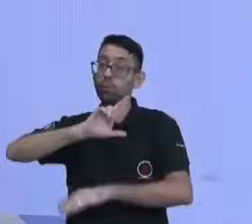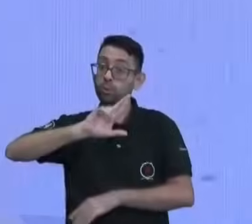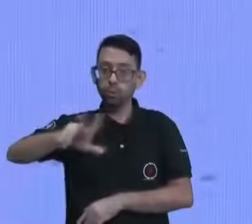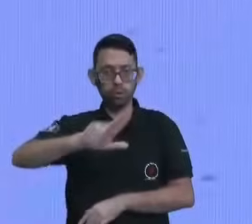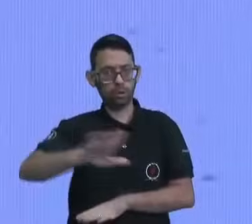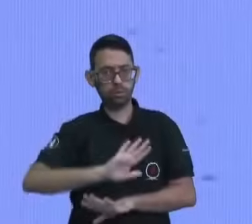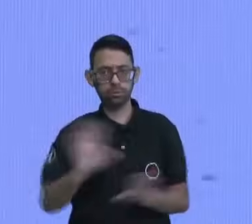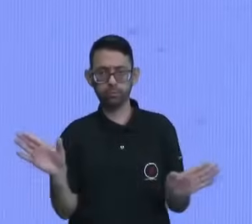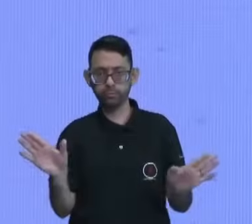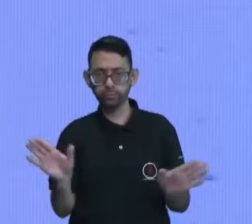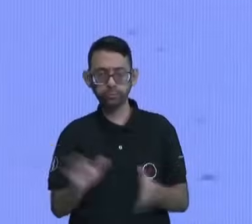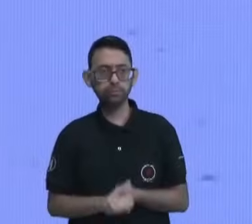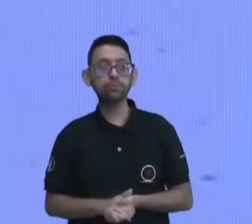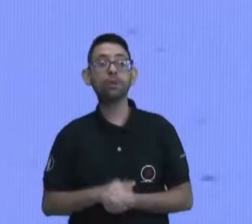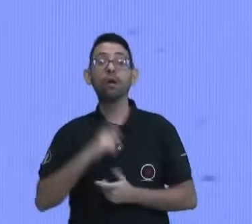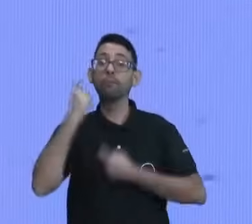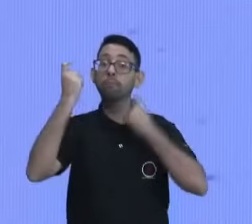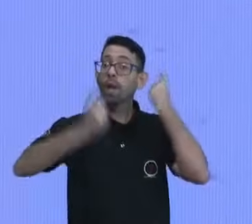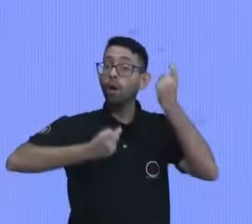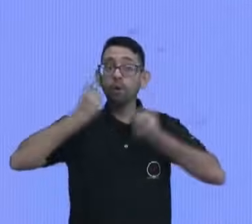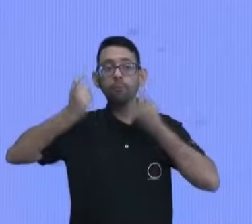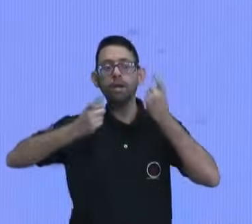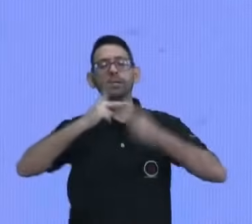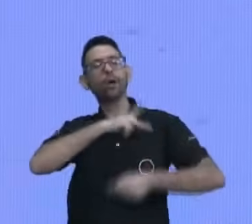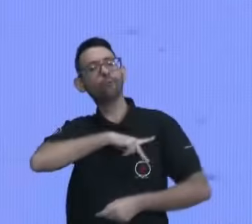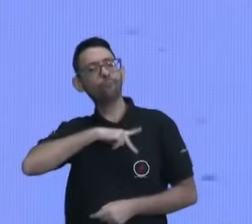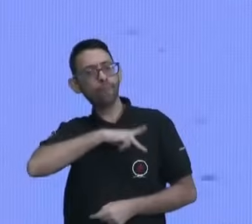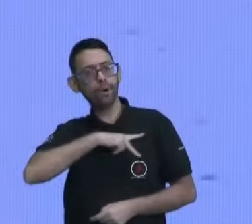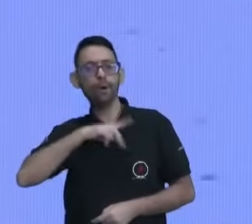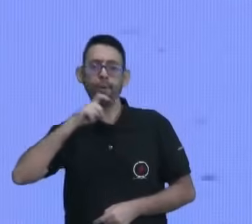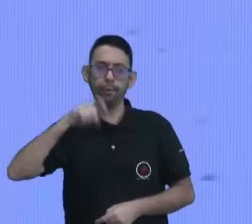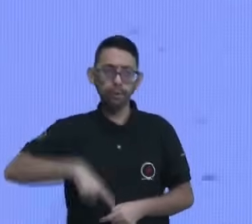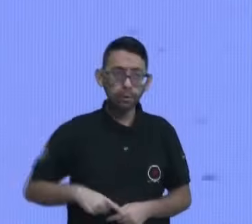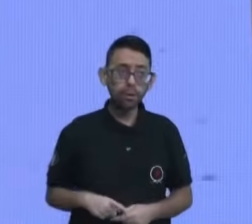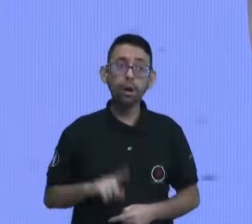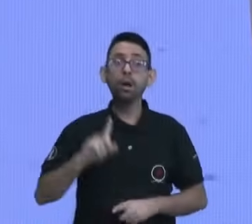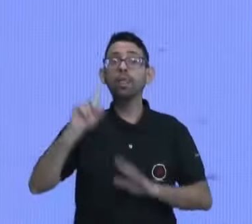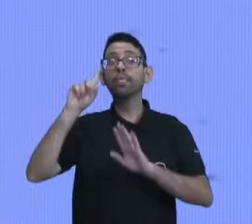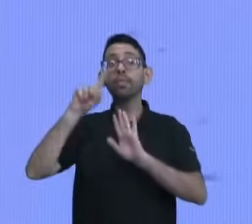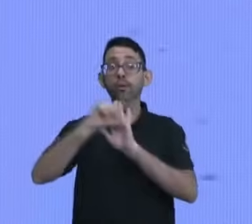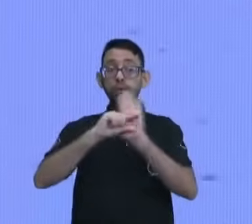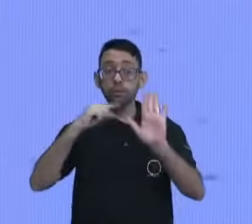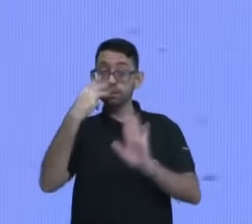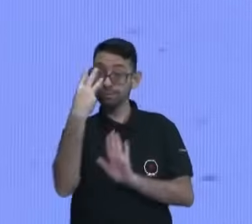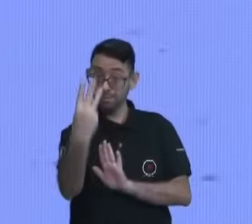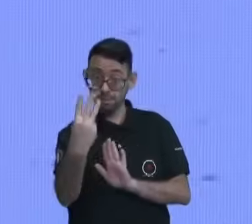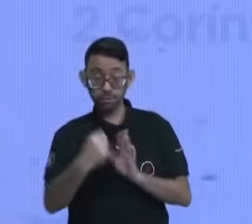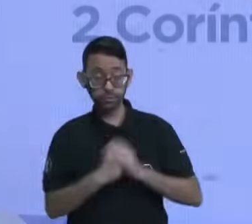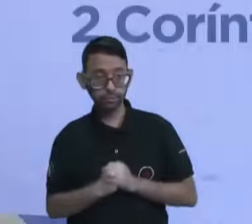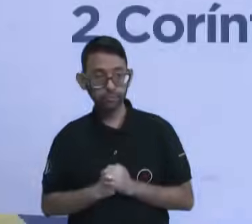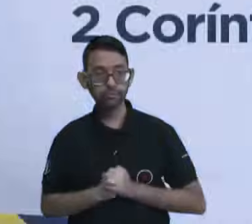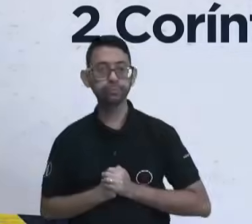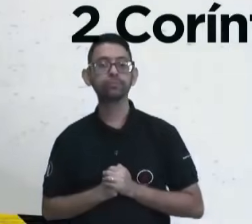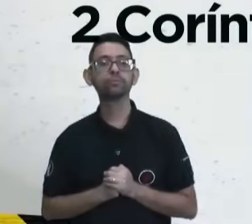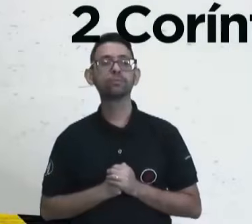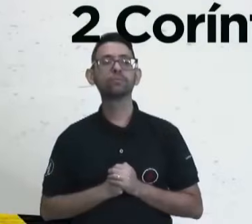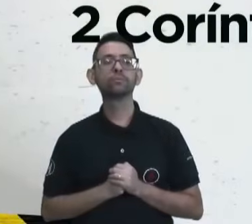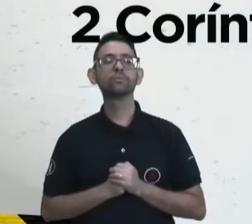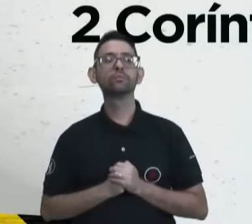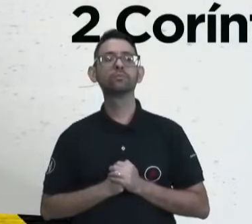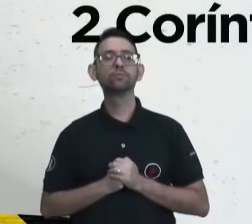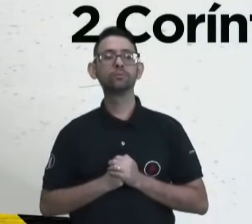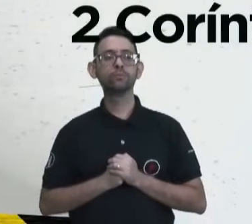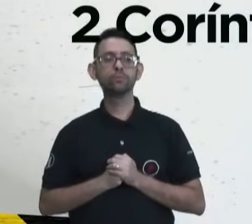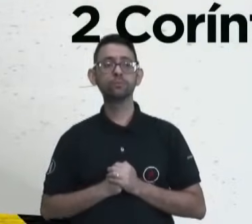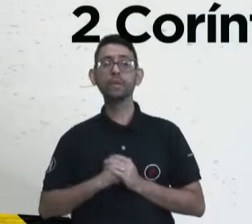a preocupação aqui dele depois você chega no Versículo TR mas temo que assim como